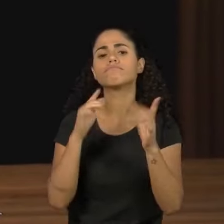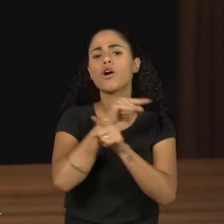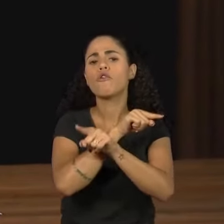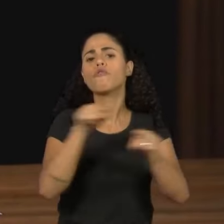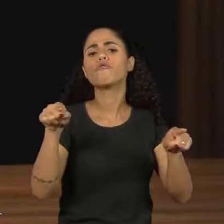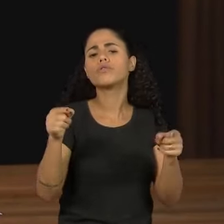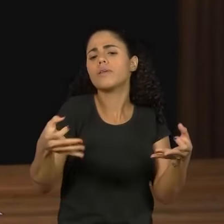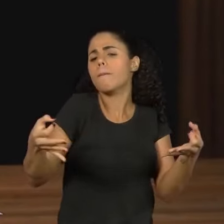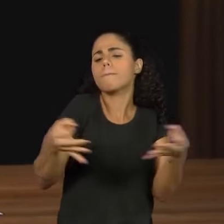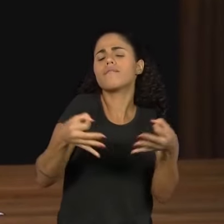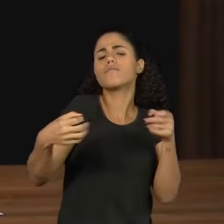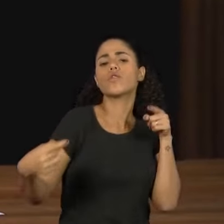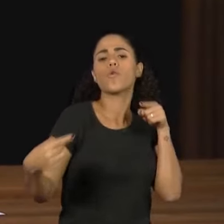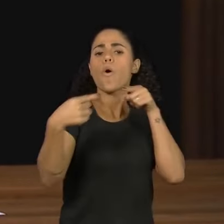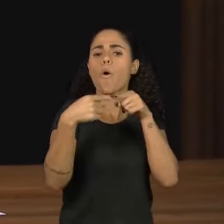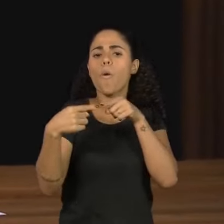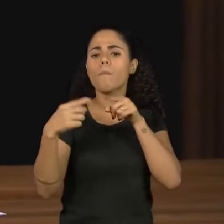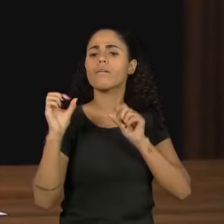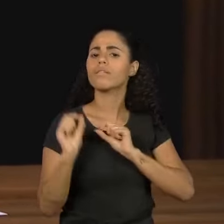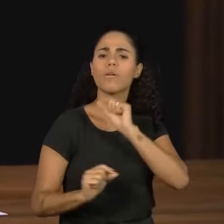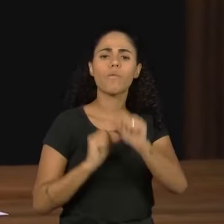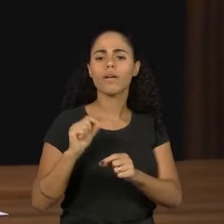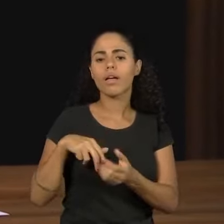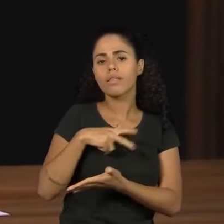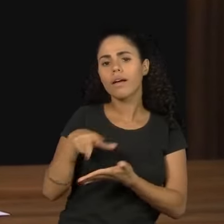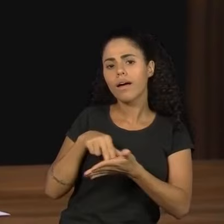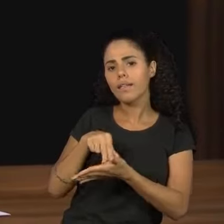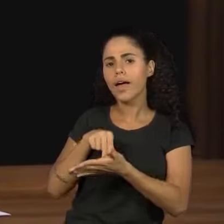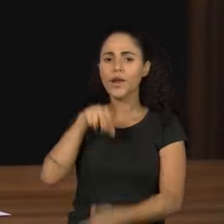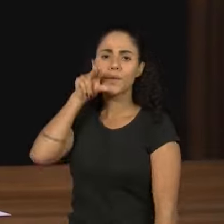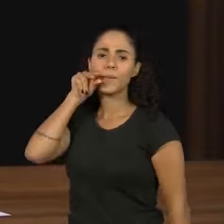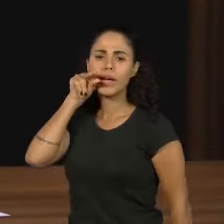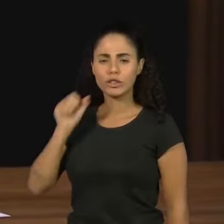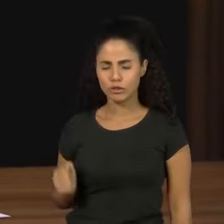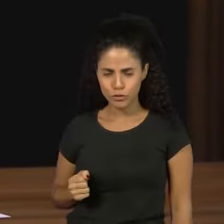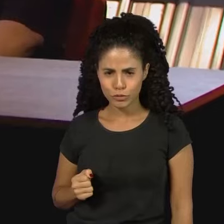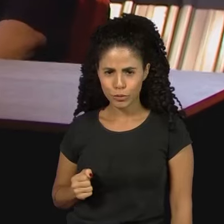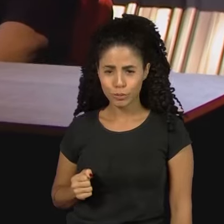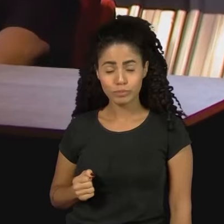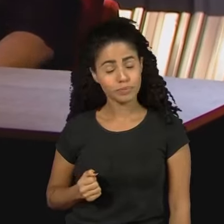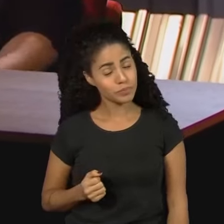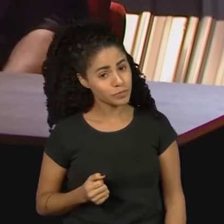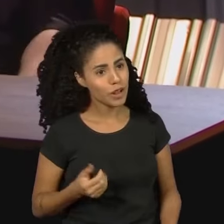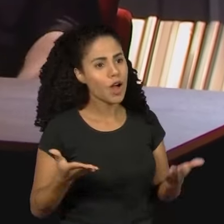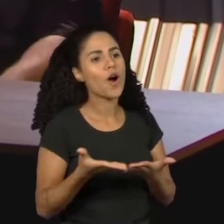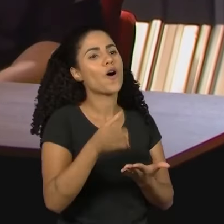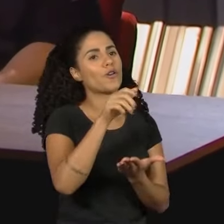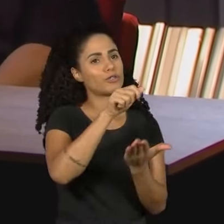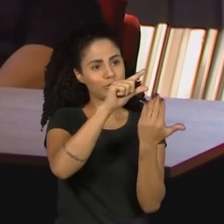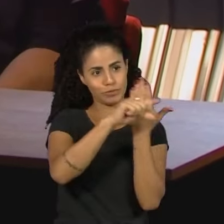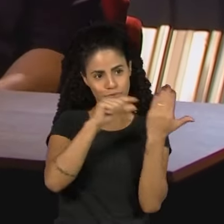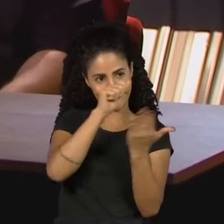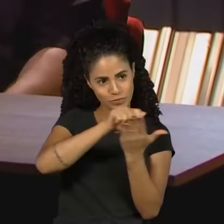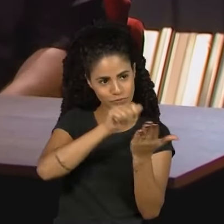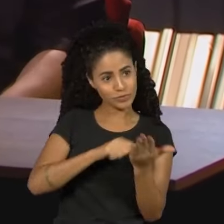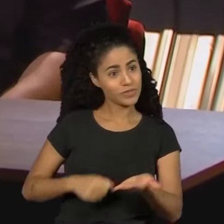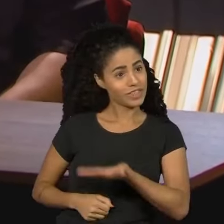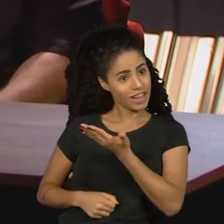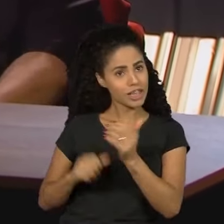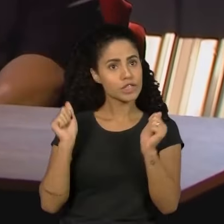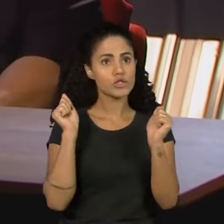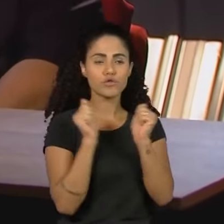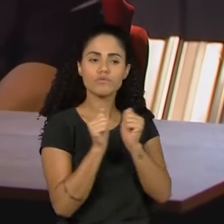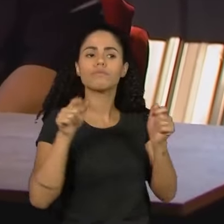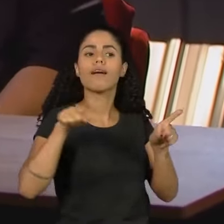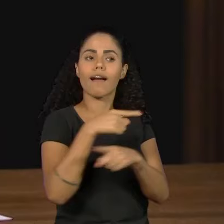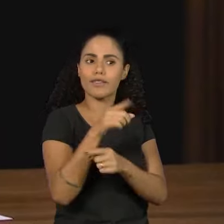é perfeito e foi feito para dançar a dança do patinho o autor hoje está aqui na minha frente e a